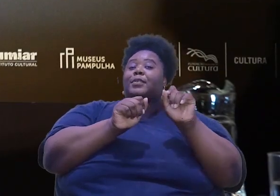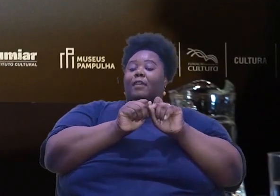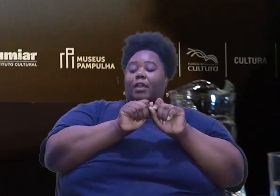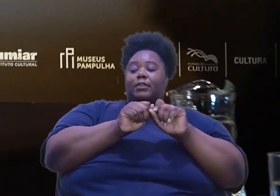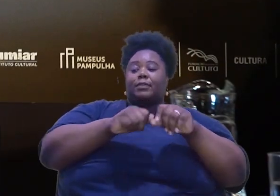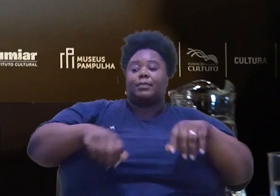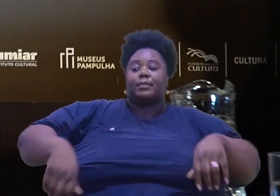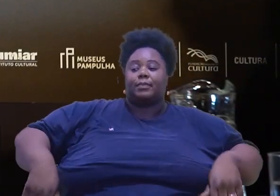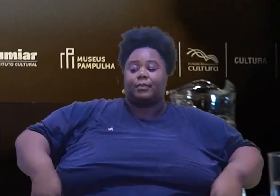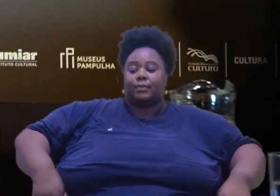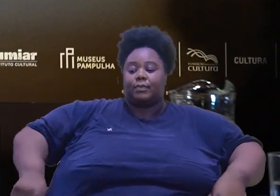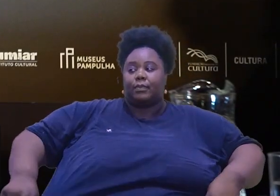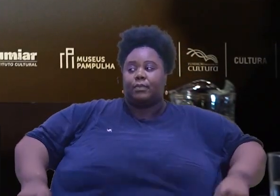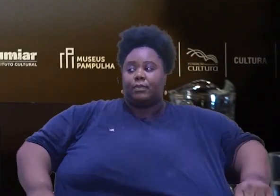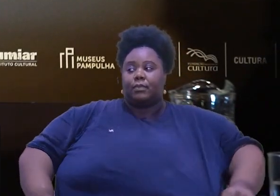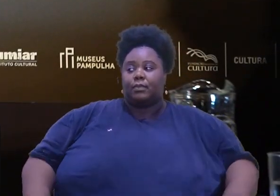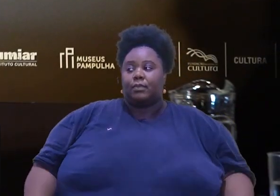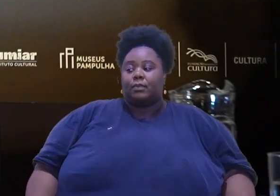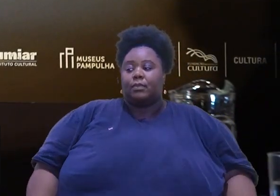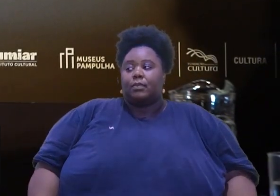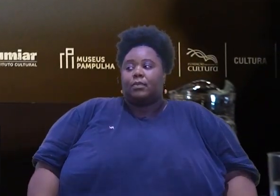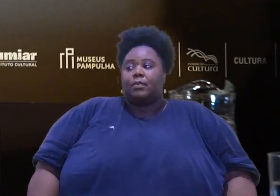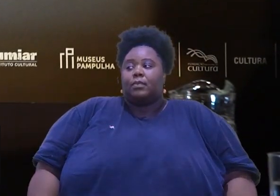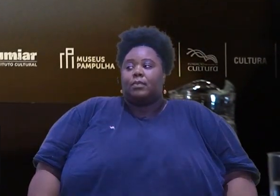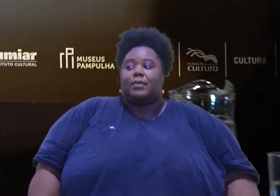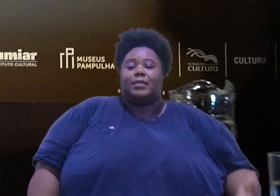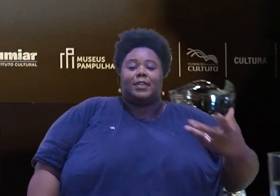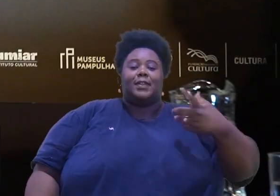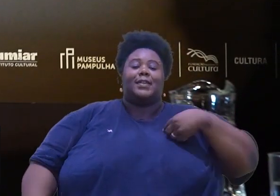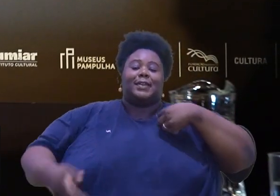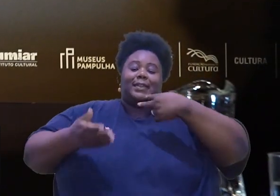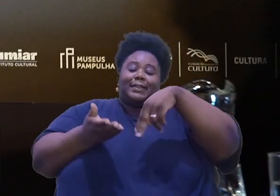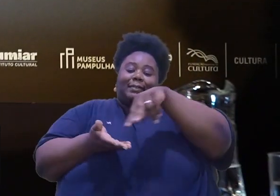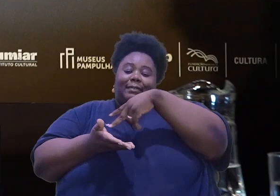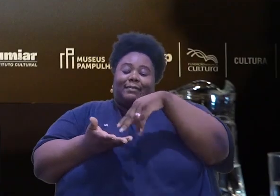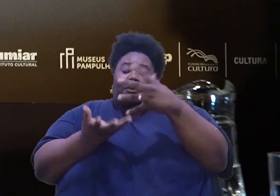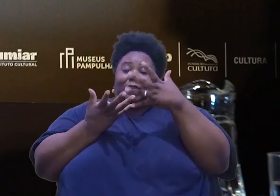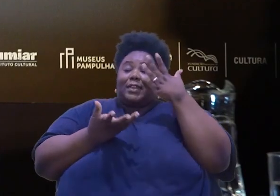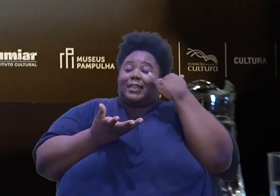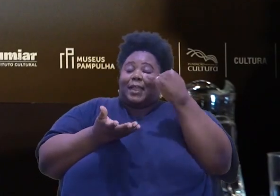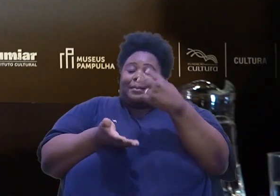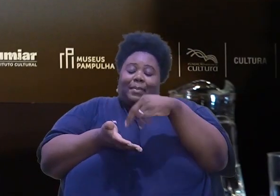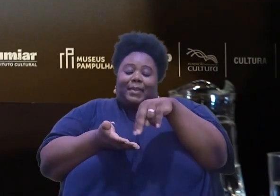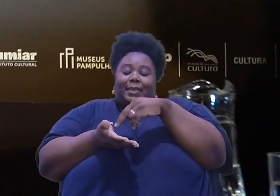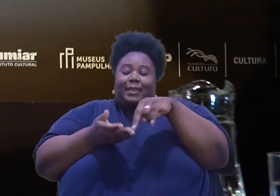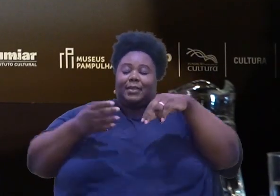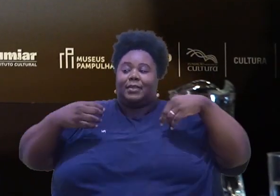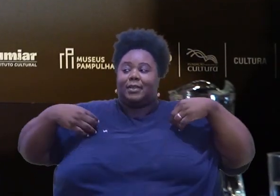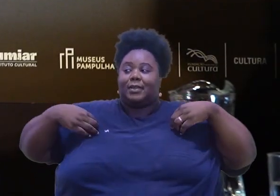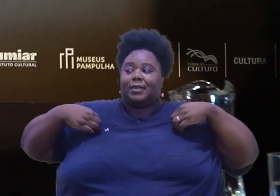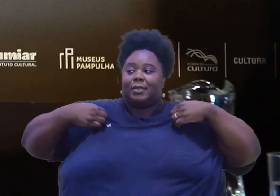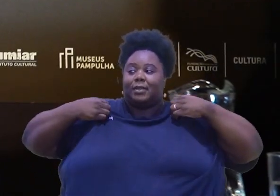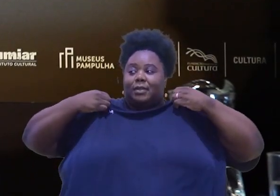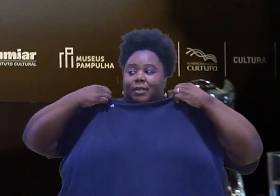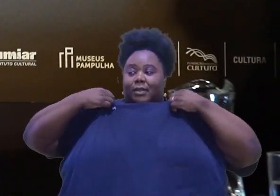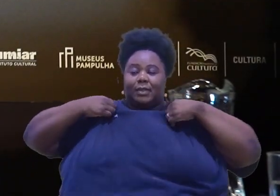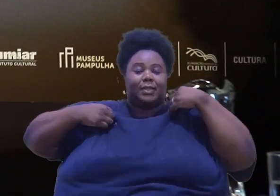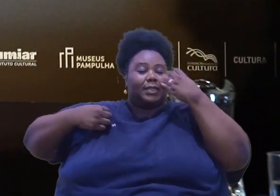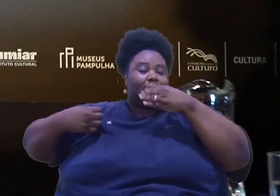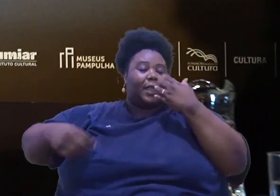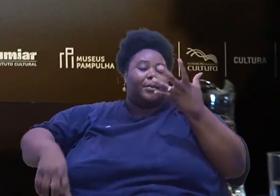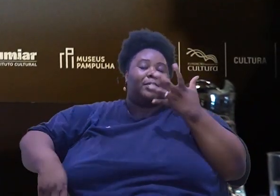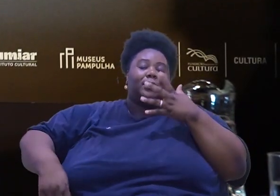faz. Embora eu queria o espaço da dança, sou doida para saber dançar, eu queria o espaço da música, eu